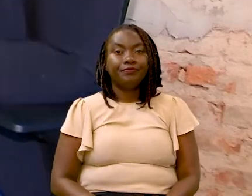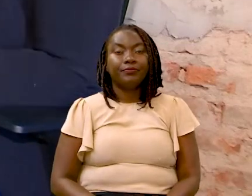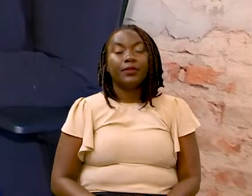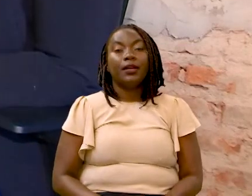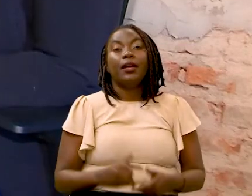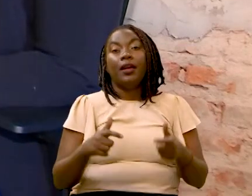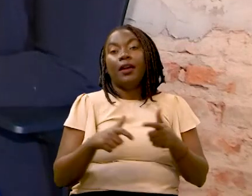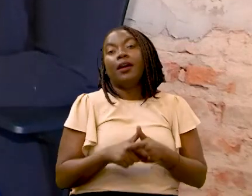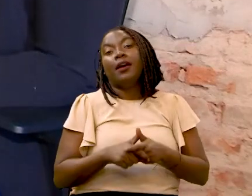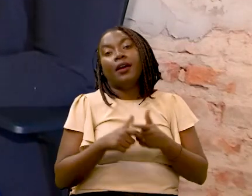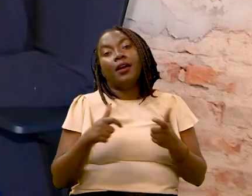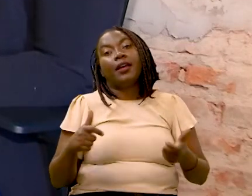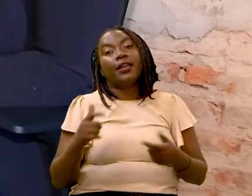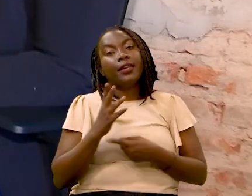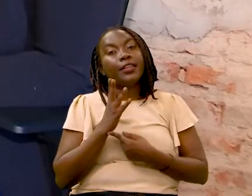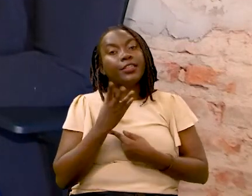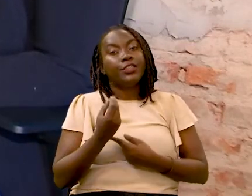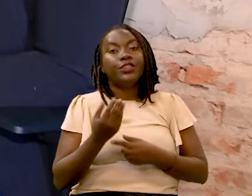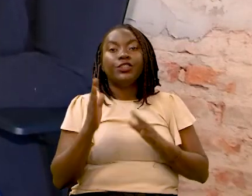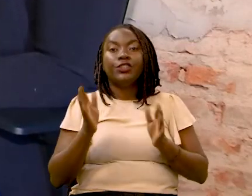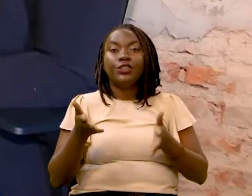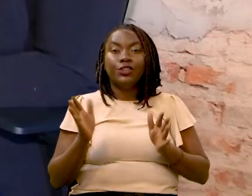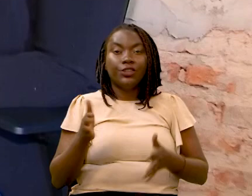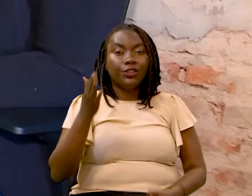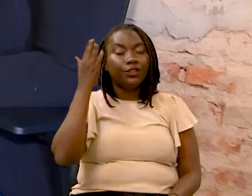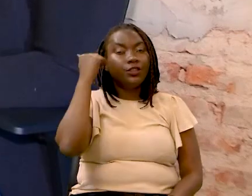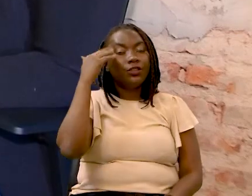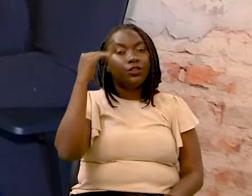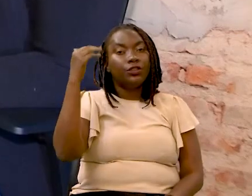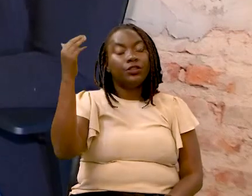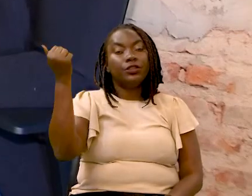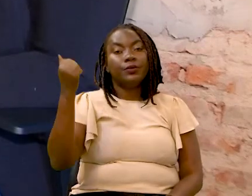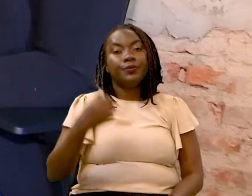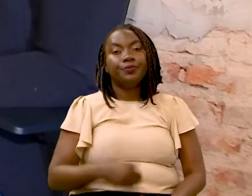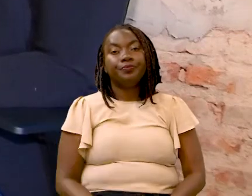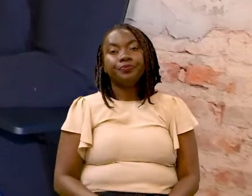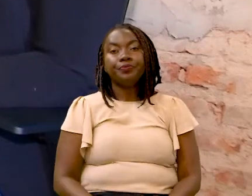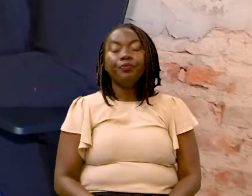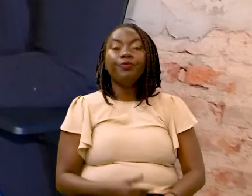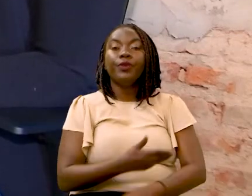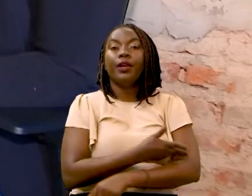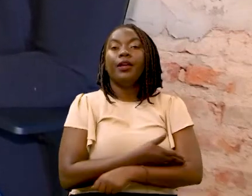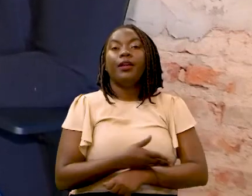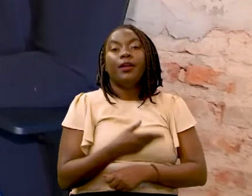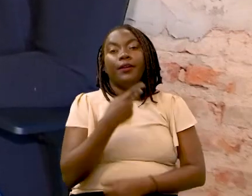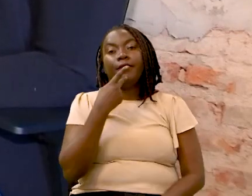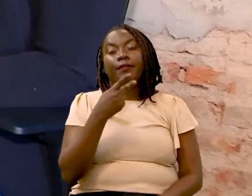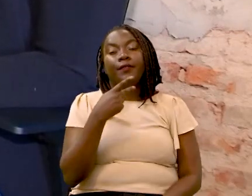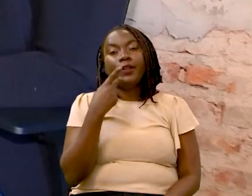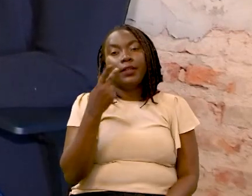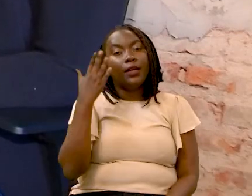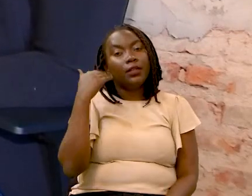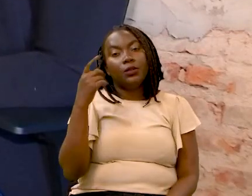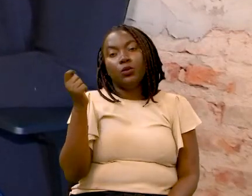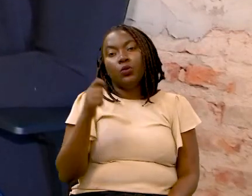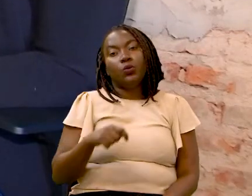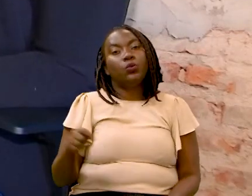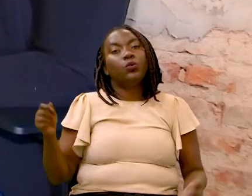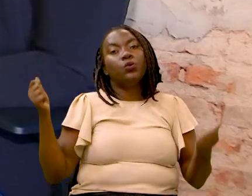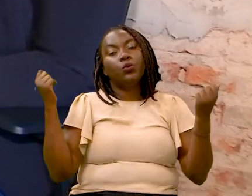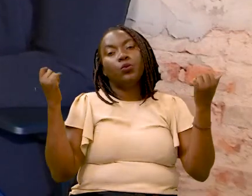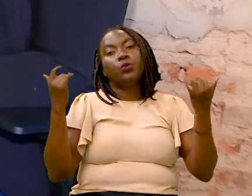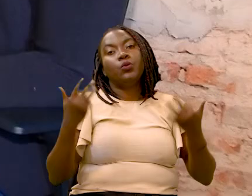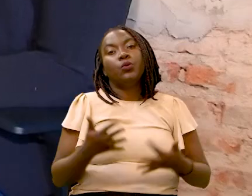digamos assim? A maioria dos artistas já são artistas consagrados. Eu costumo falar que artistas assim